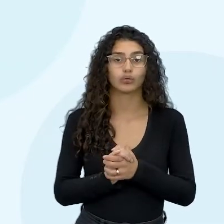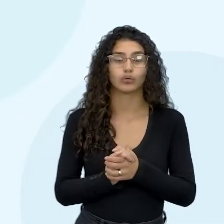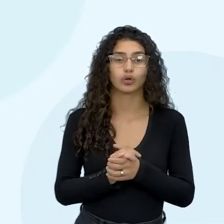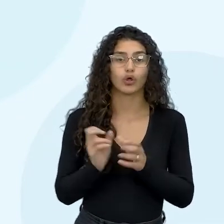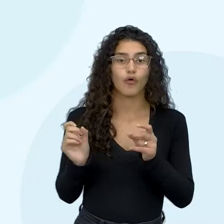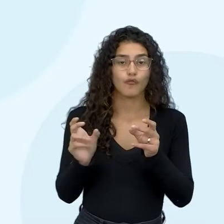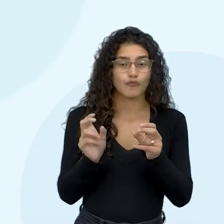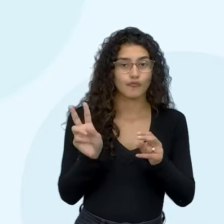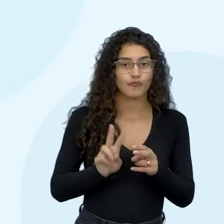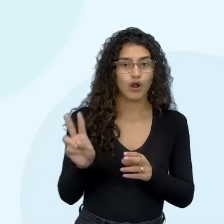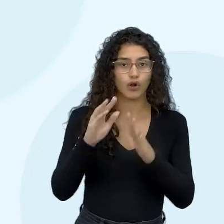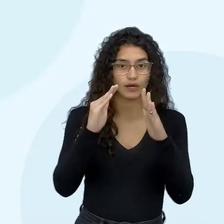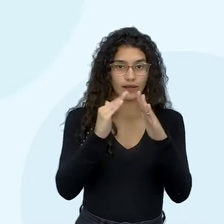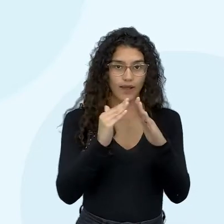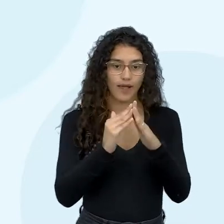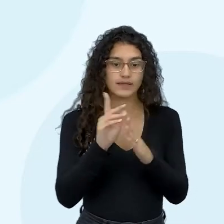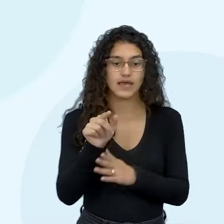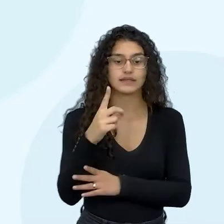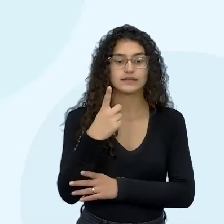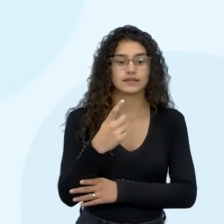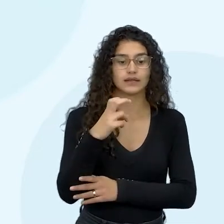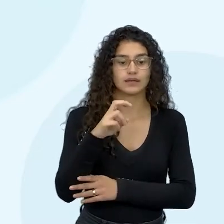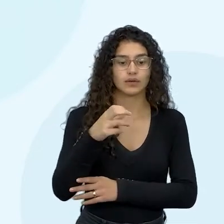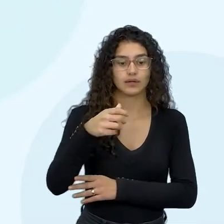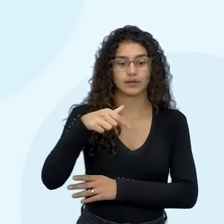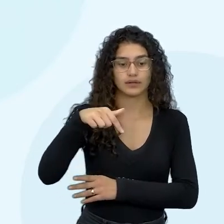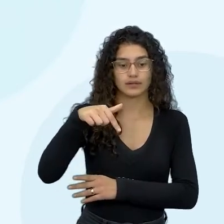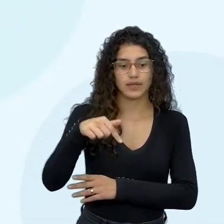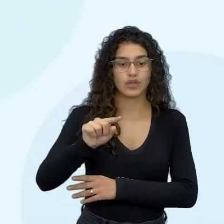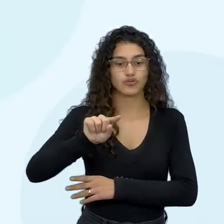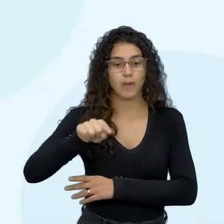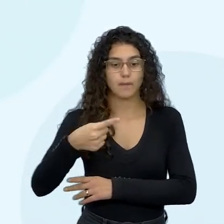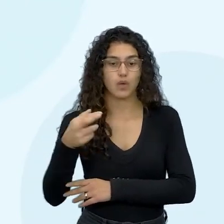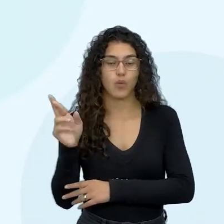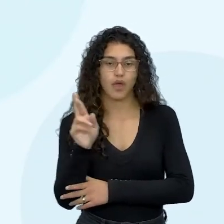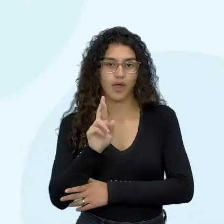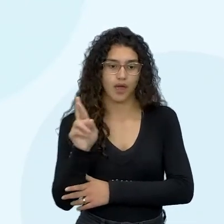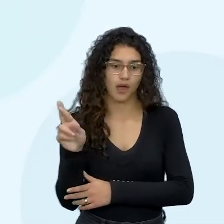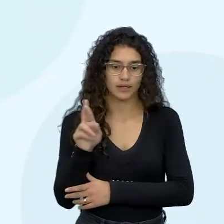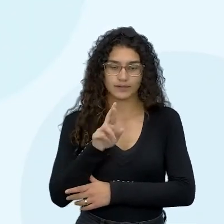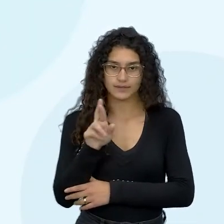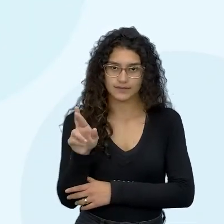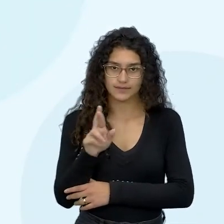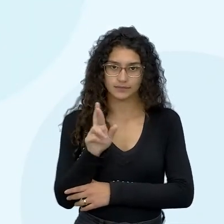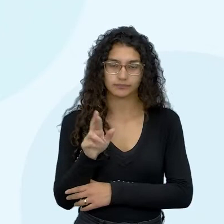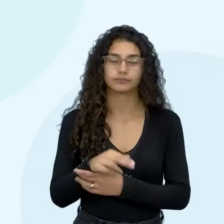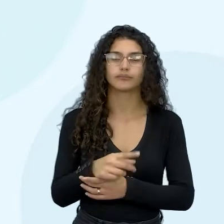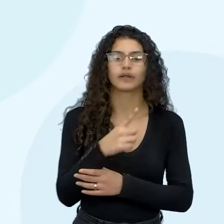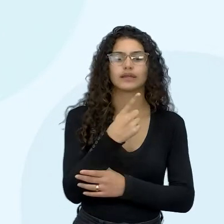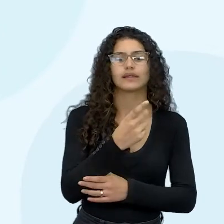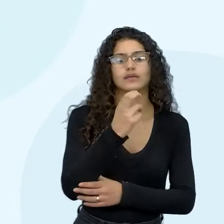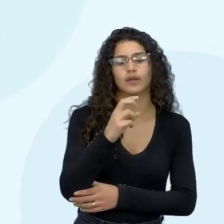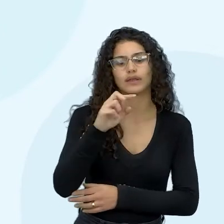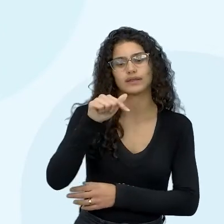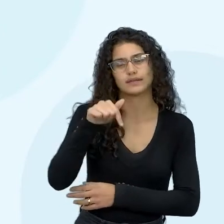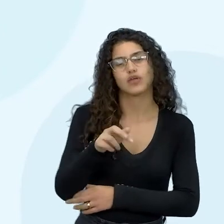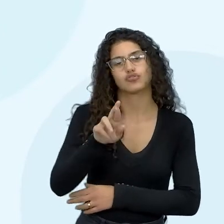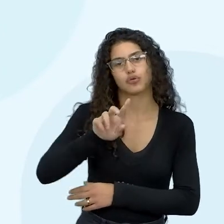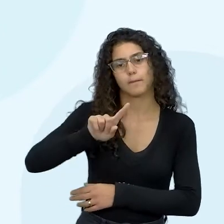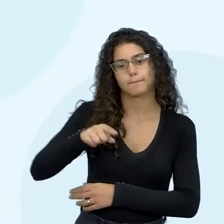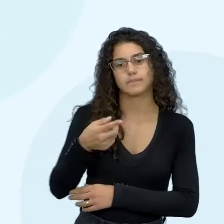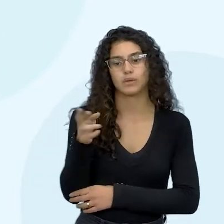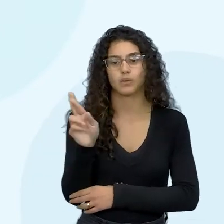da casa é de 157 mil reais. Olha só, 157 mil